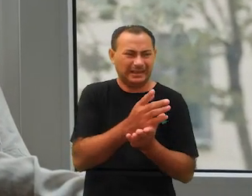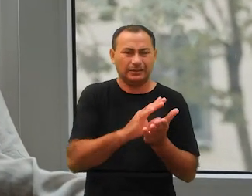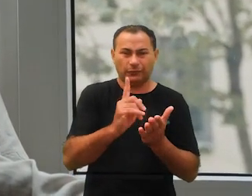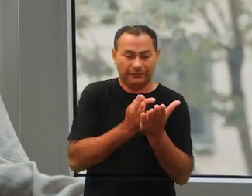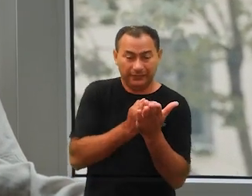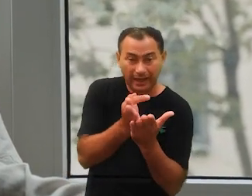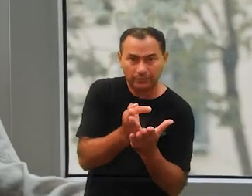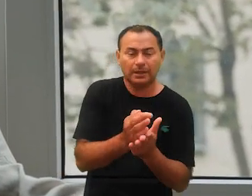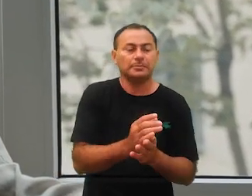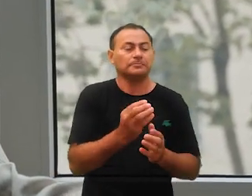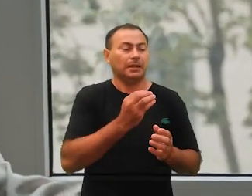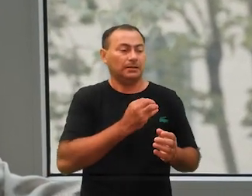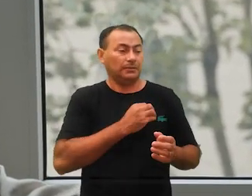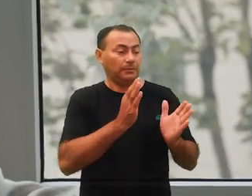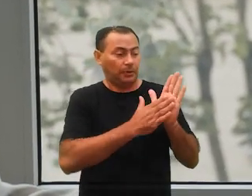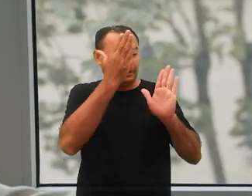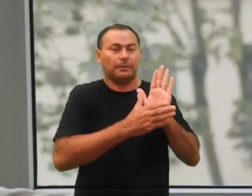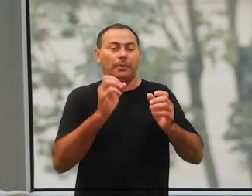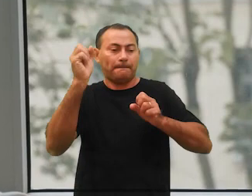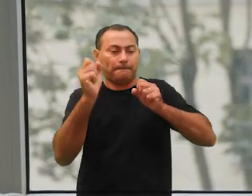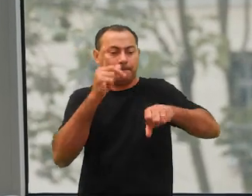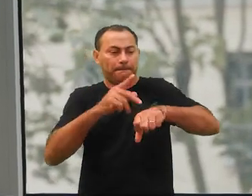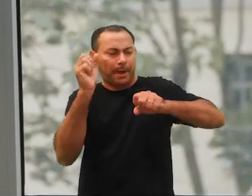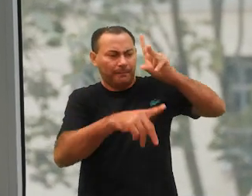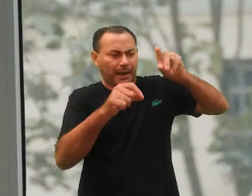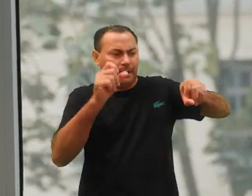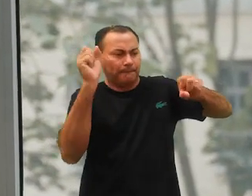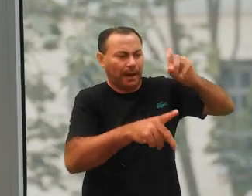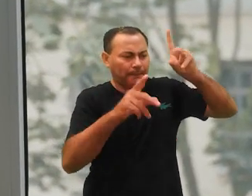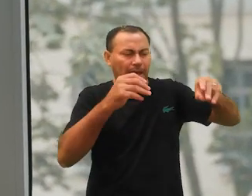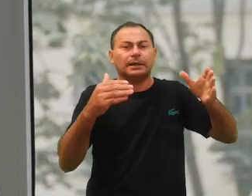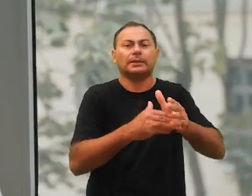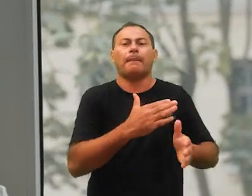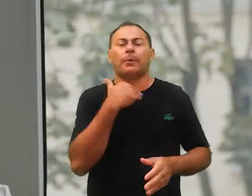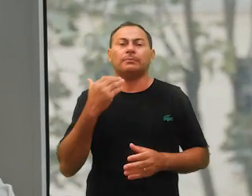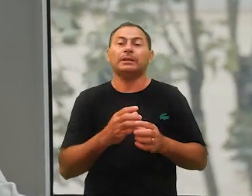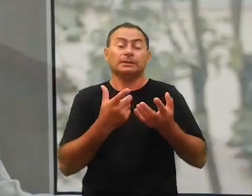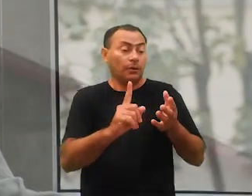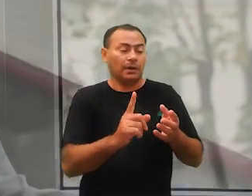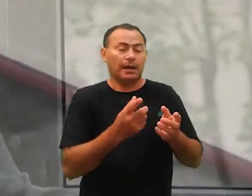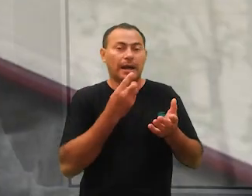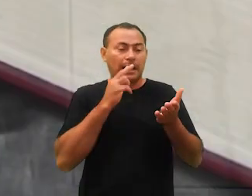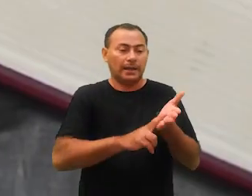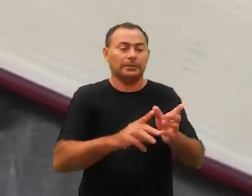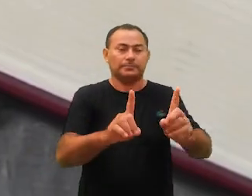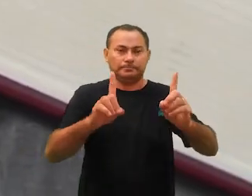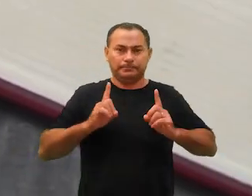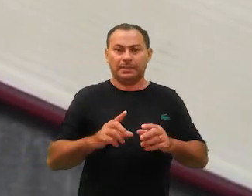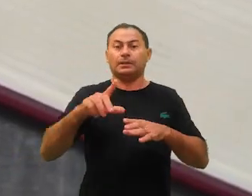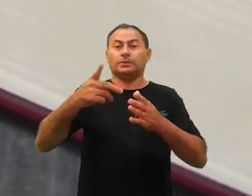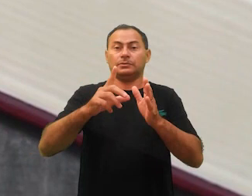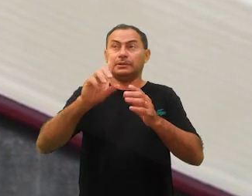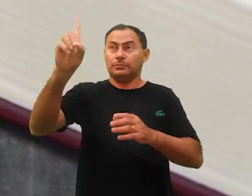e isto fosse provado, ela seria apedrejada até a morte, mas se não, a carta a protegeria. Mas quando